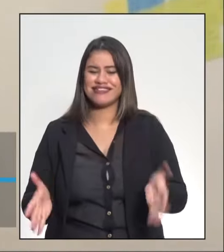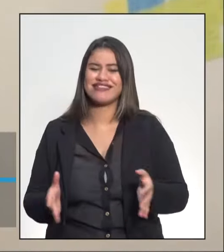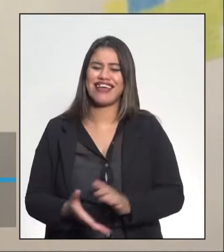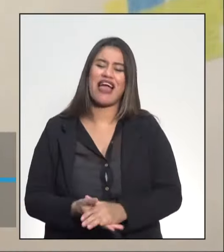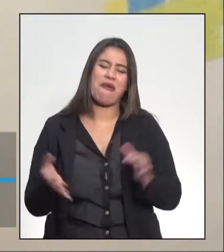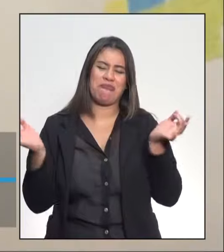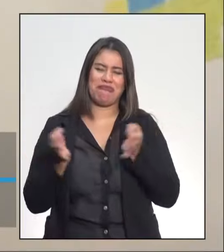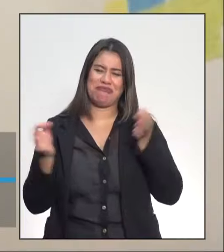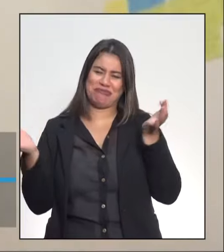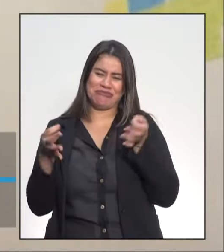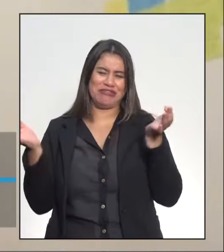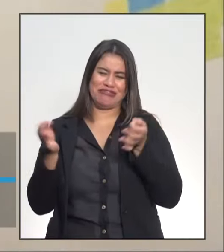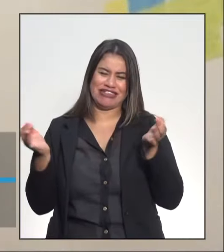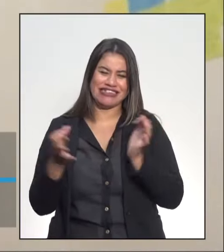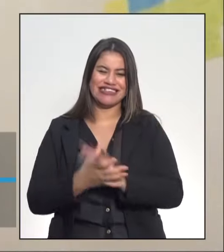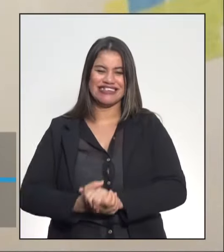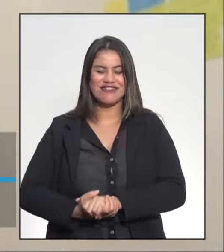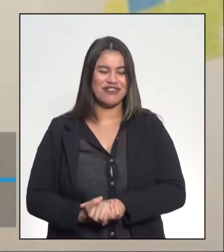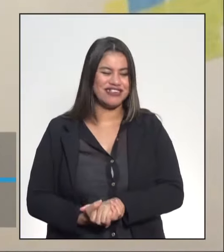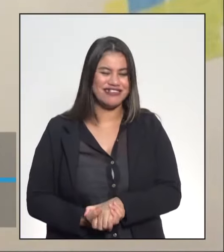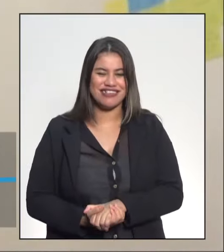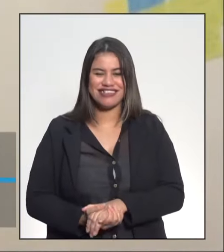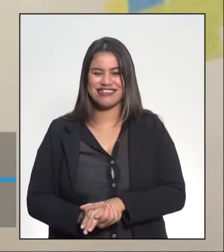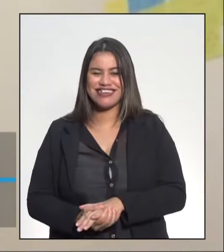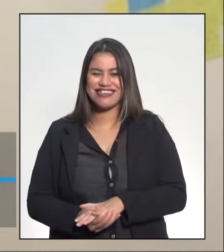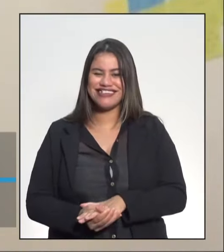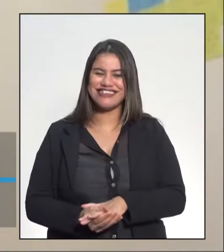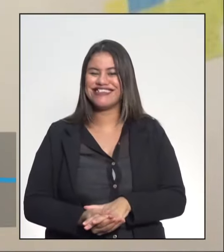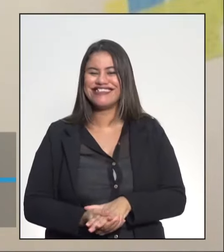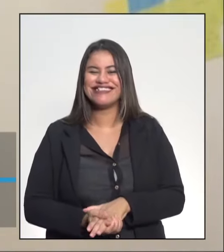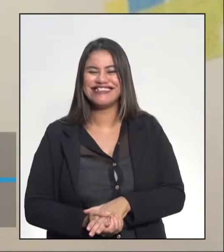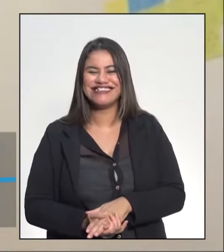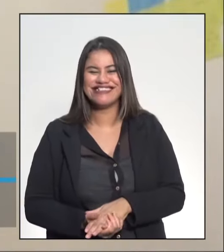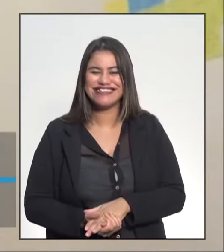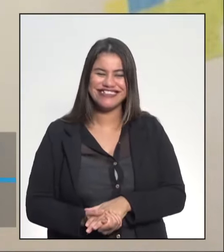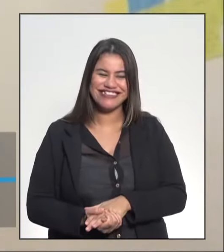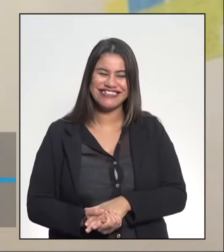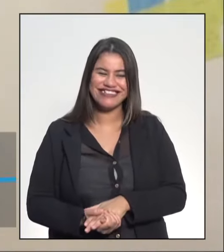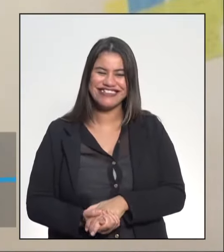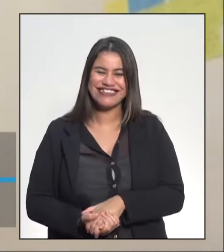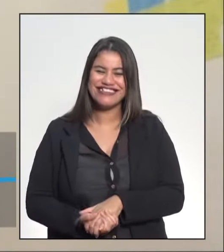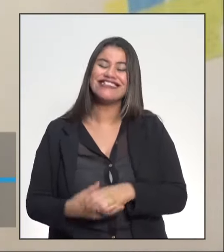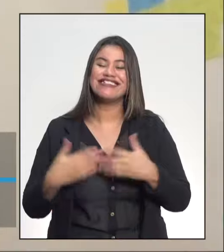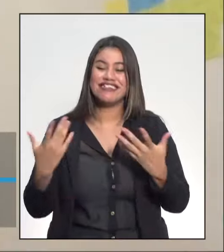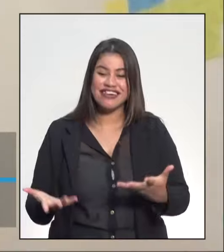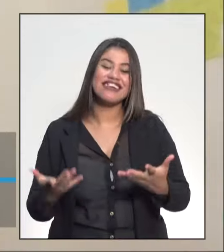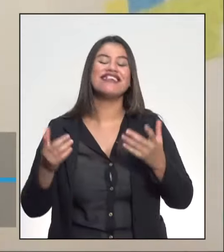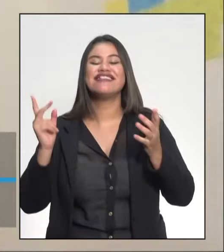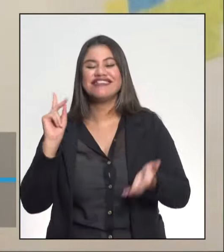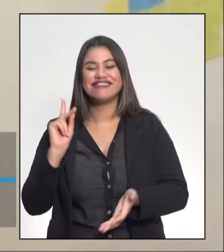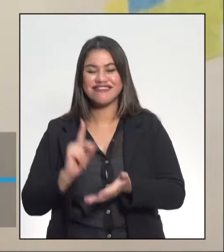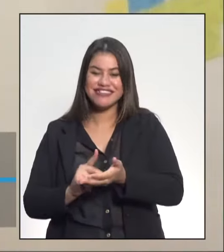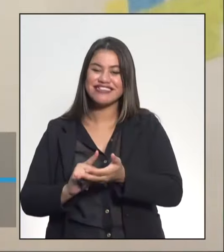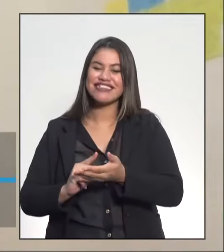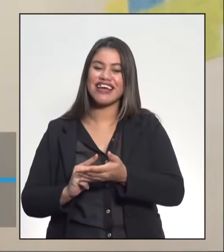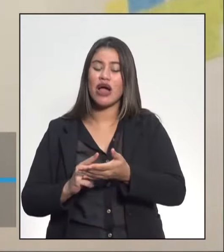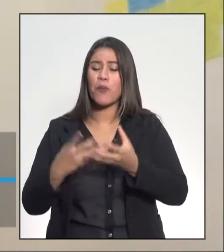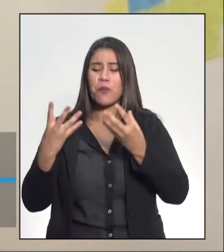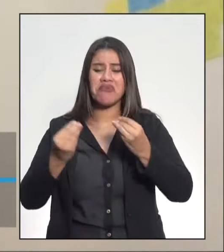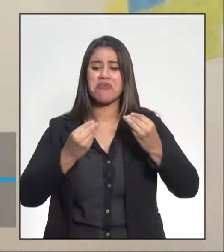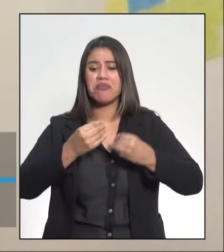Giovana. Bacana. Isso é extremamente importante pra não cair em enganações. Quantos de nós, Ju, pessoal, a gente já não caiu em